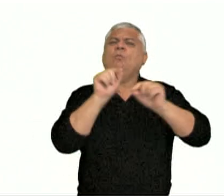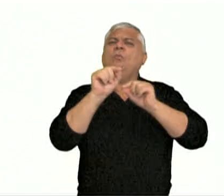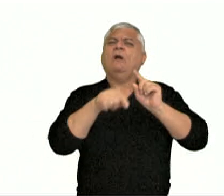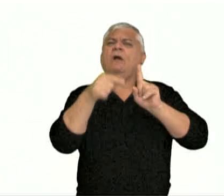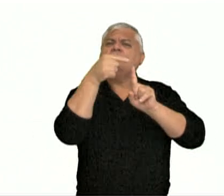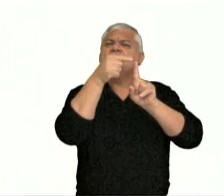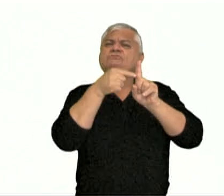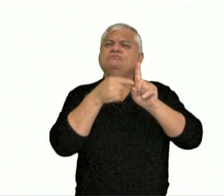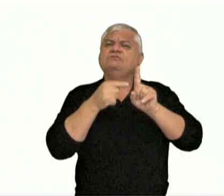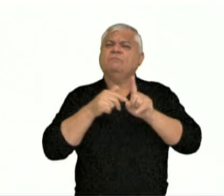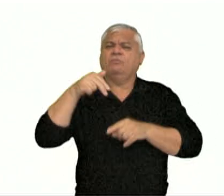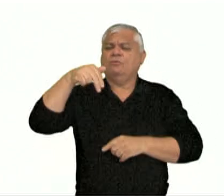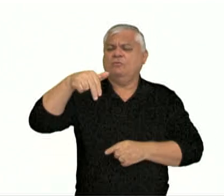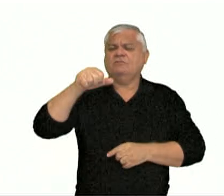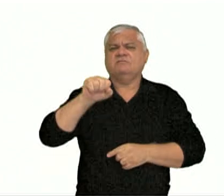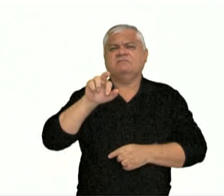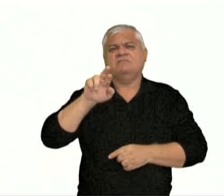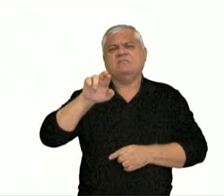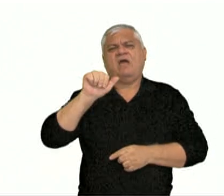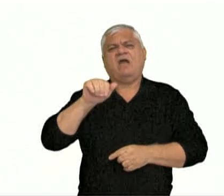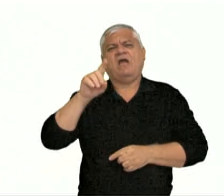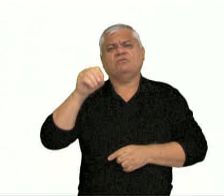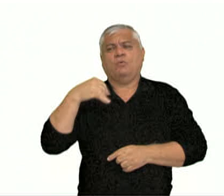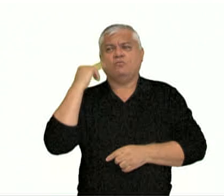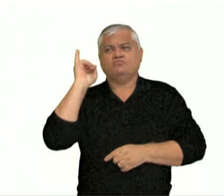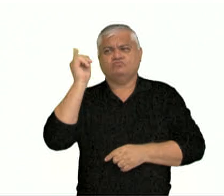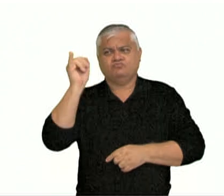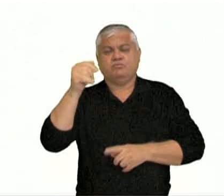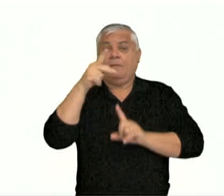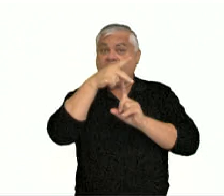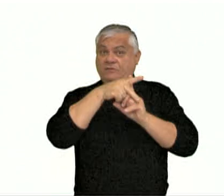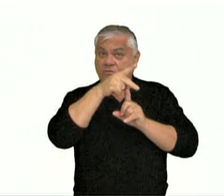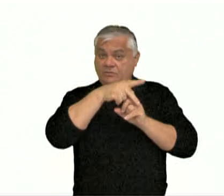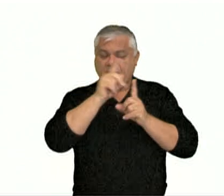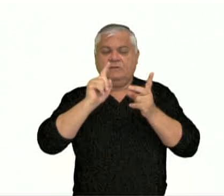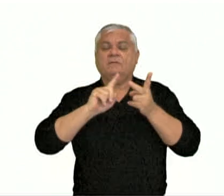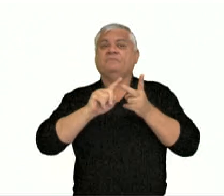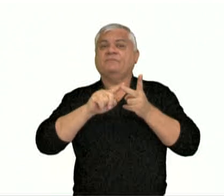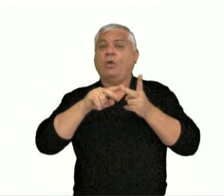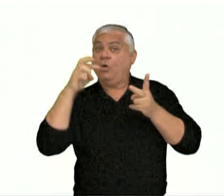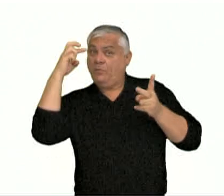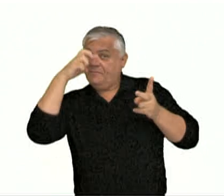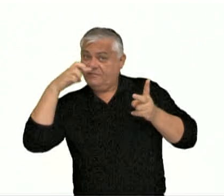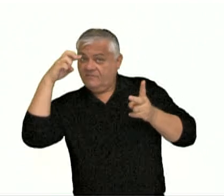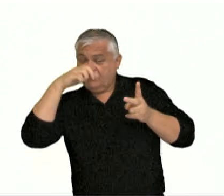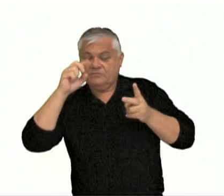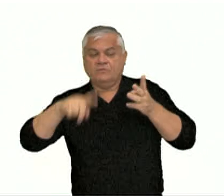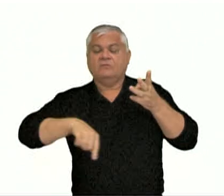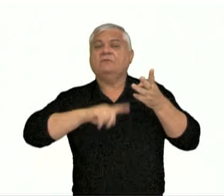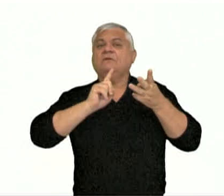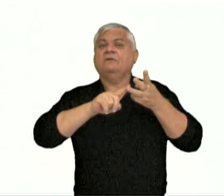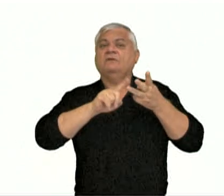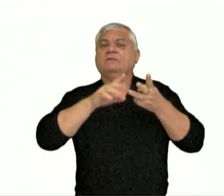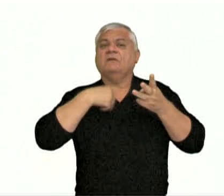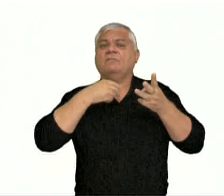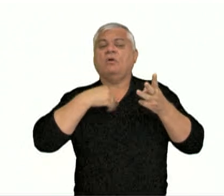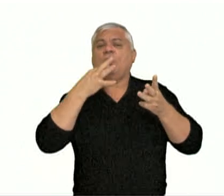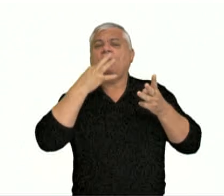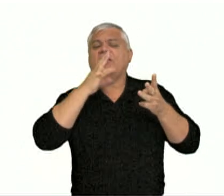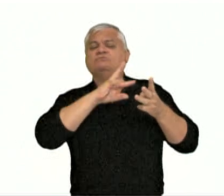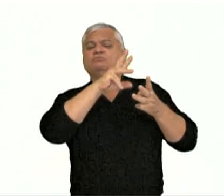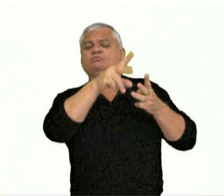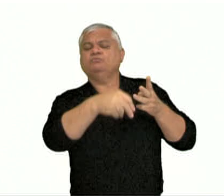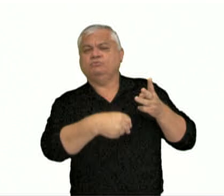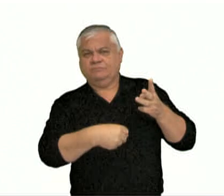de narrador que nós poderíamos ter. O narrador personagem, narrador observador e o narrador onisciente. Qual